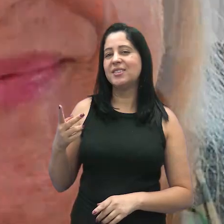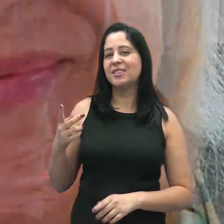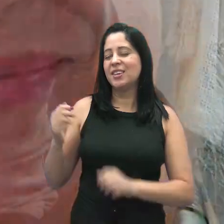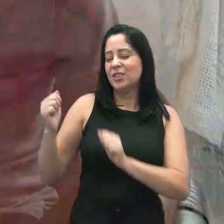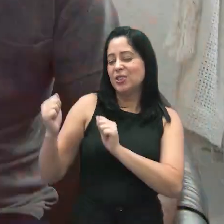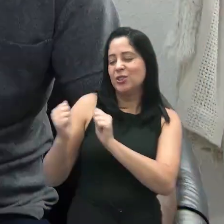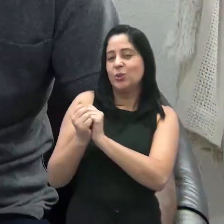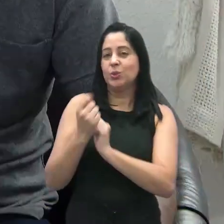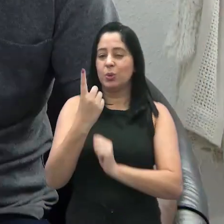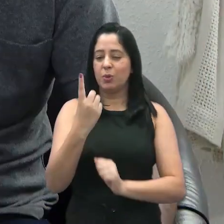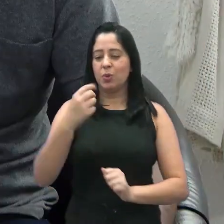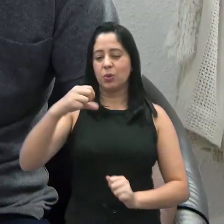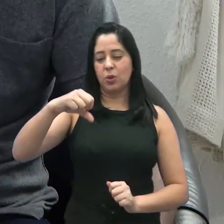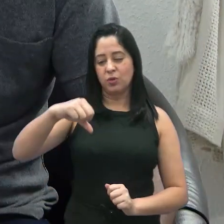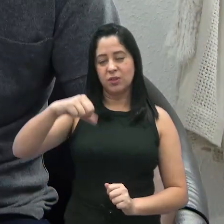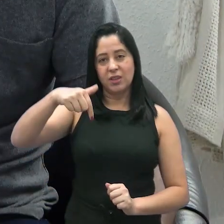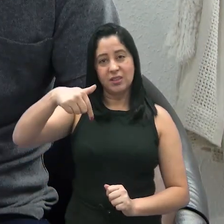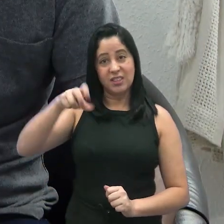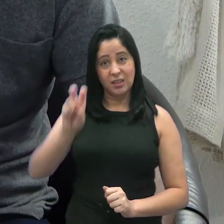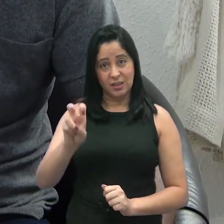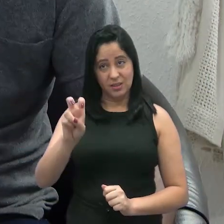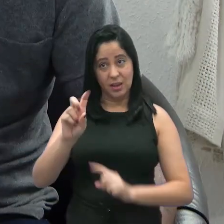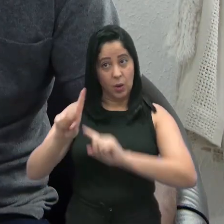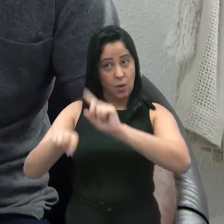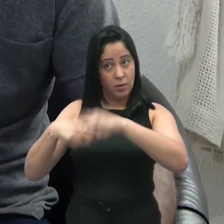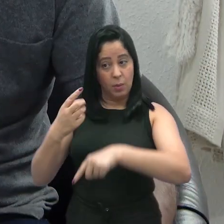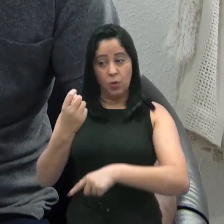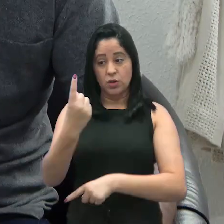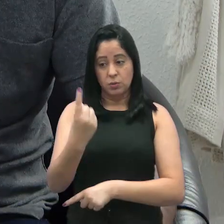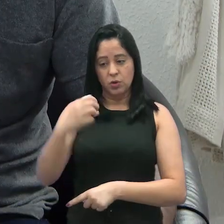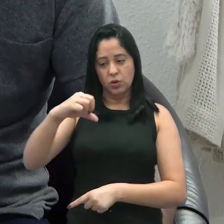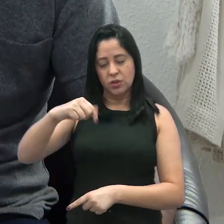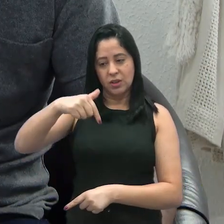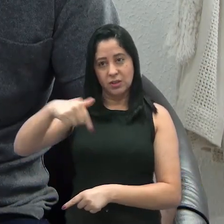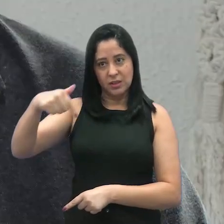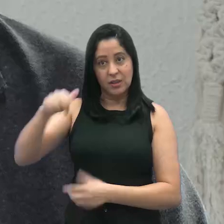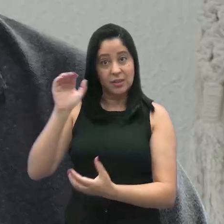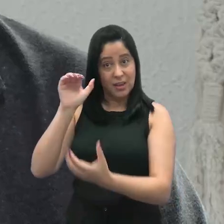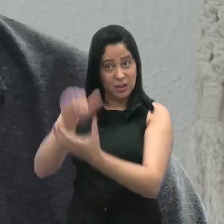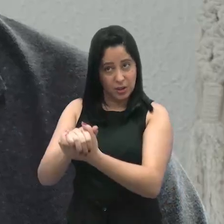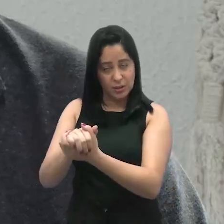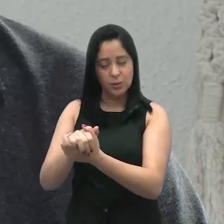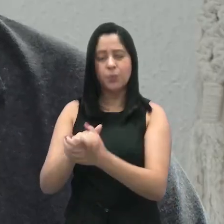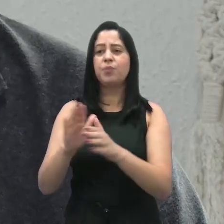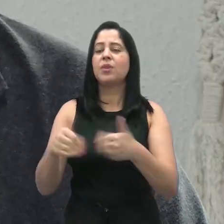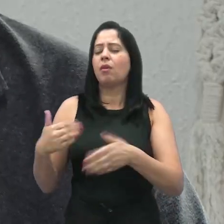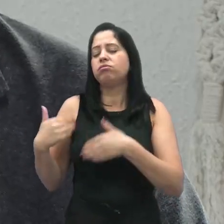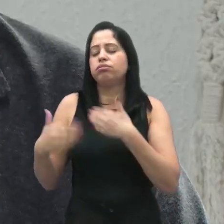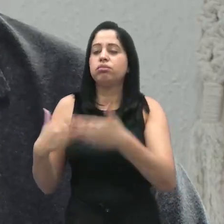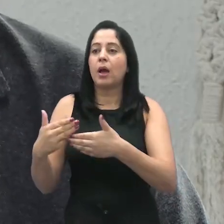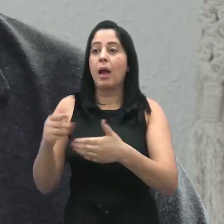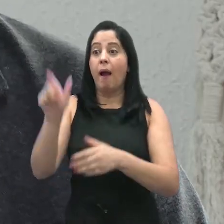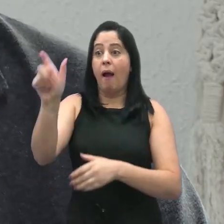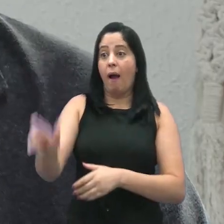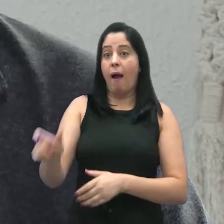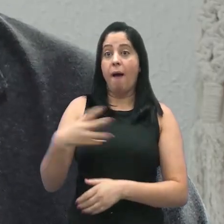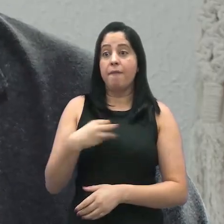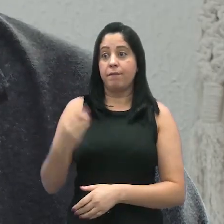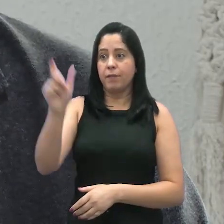em 75, né? E depois em 77 nós se casamos. Eu estava em casa, minha filha chega e